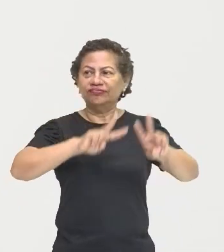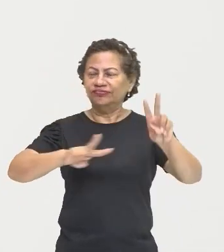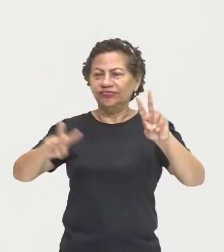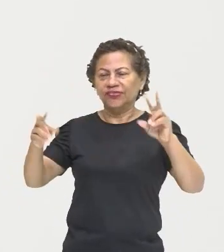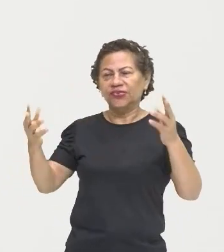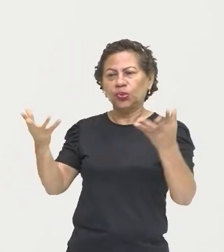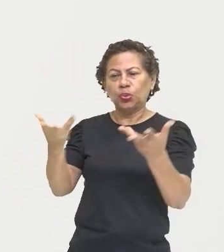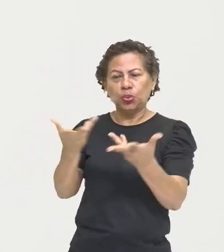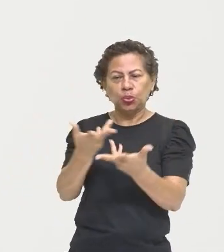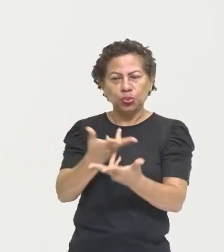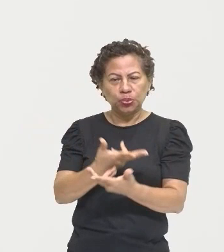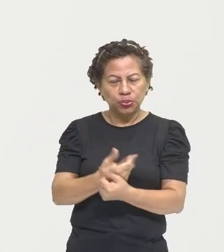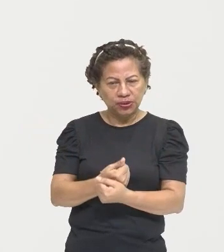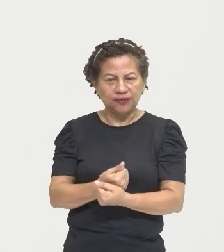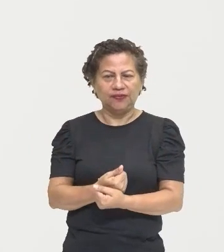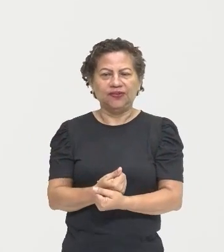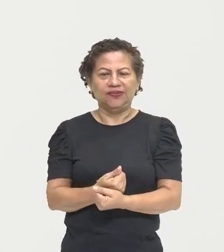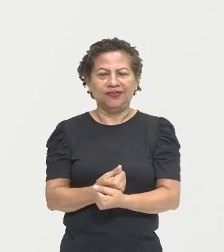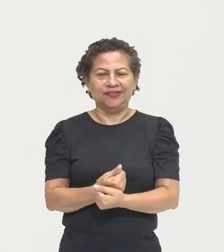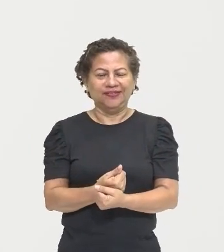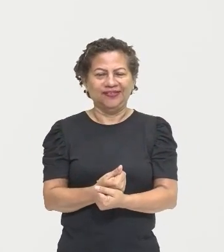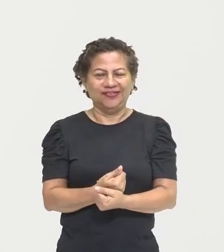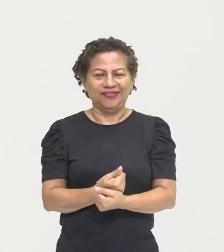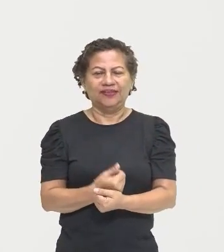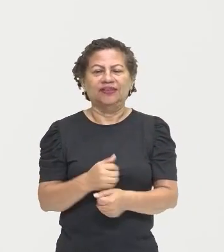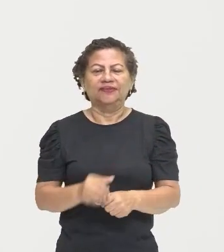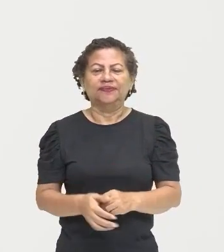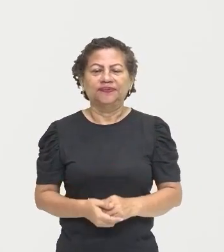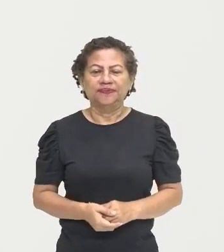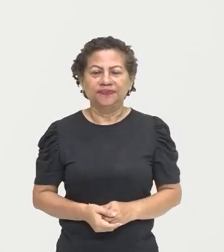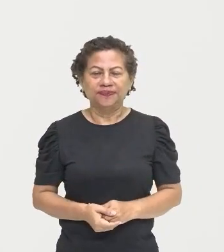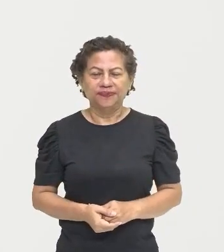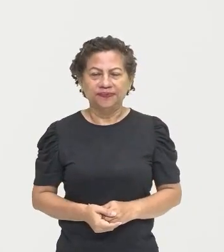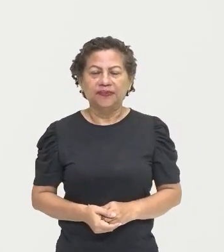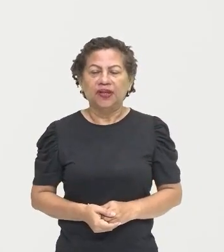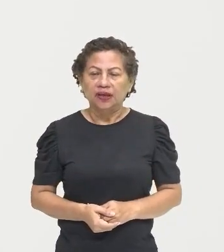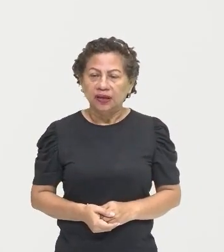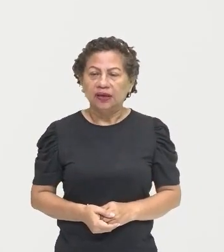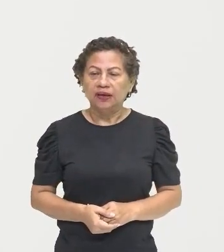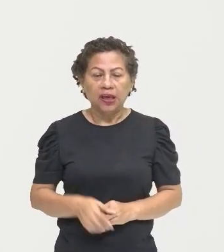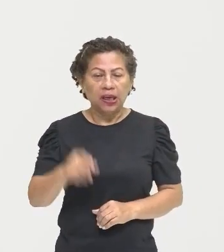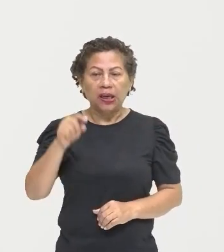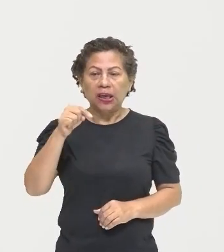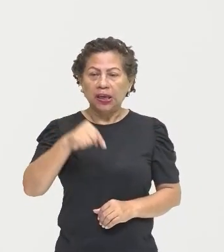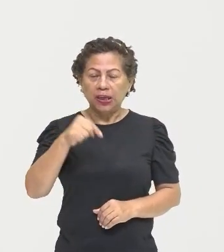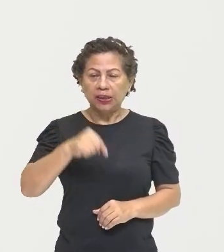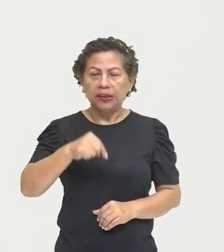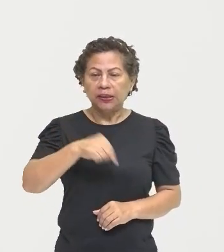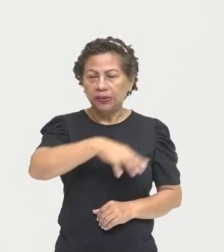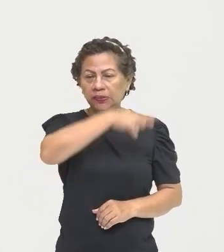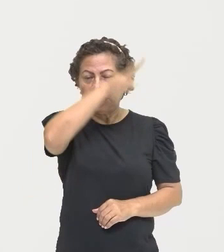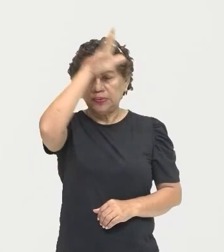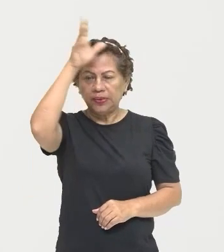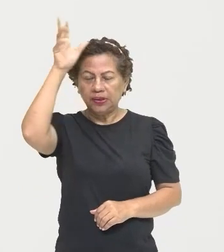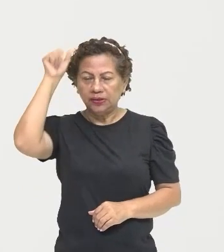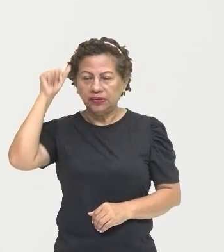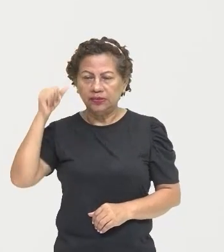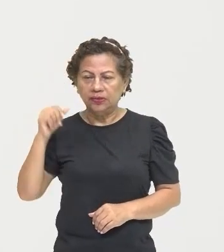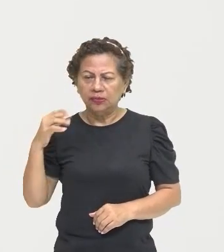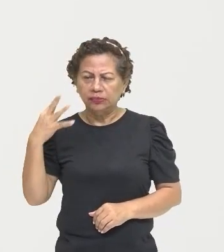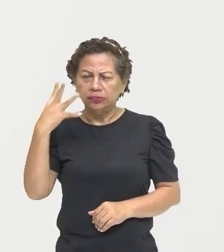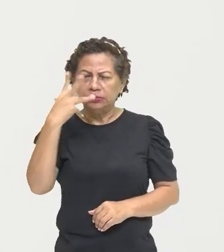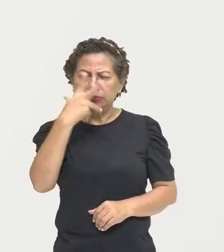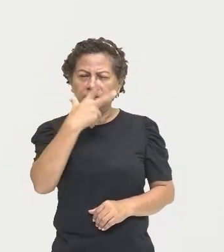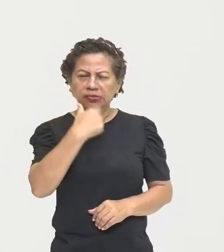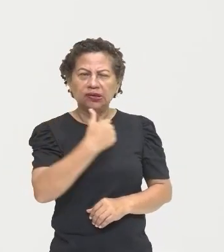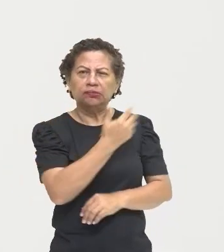está anos-luz em termos de belezas naturais, né? Com os nossos rios, com as nossas florestas,